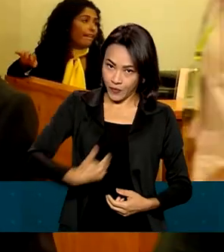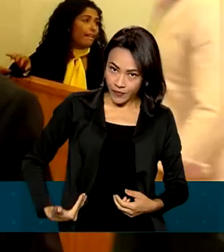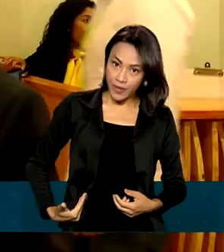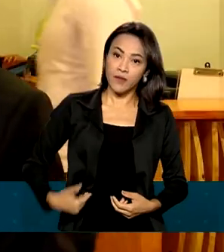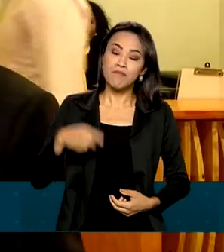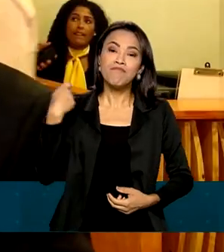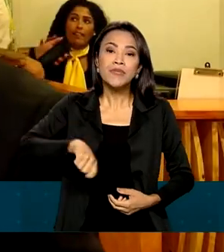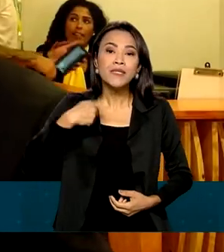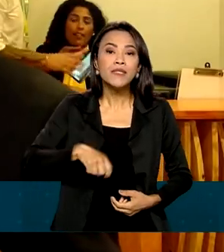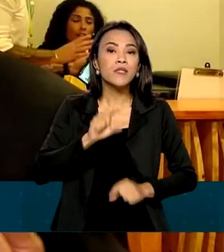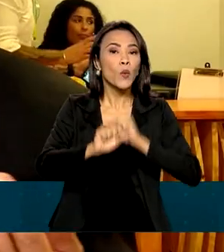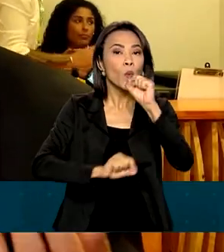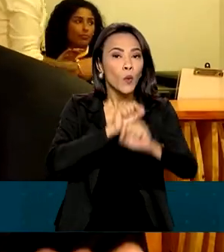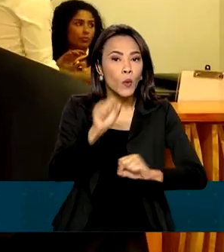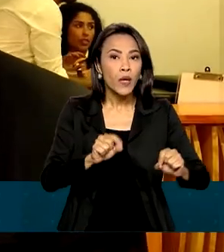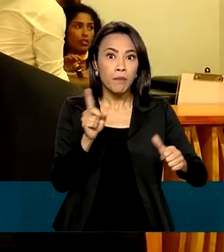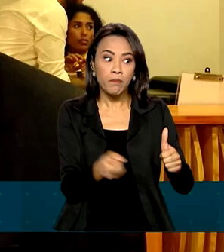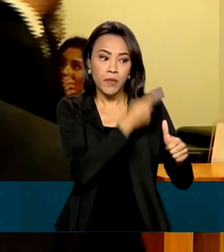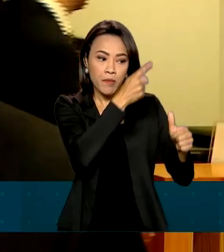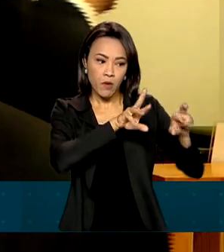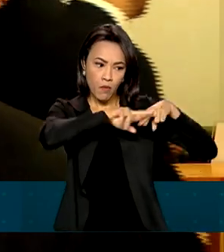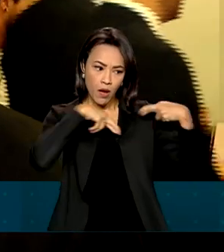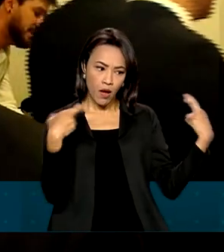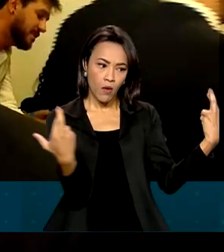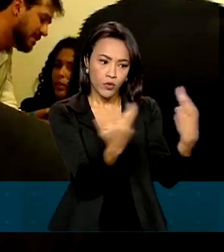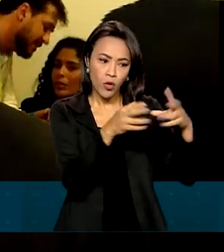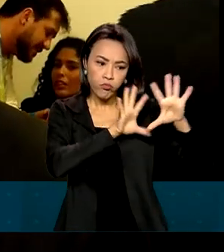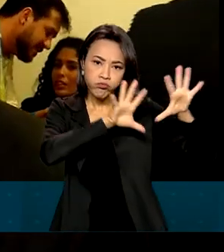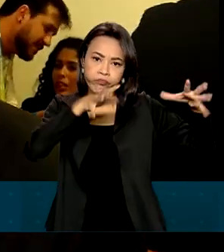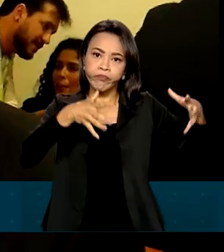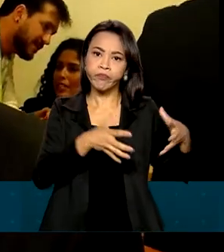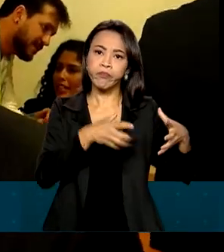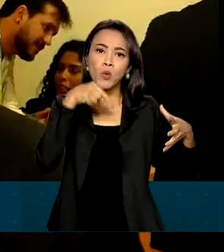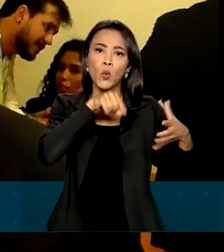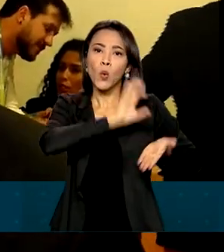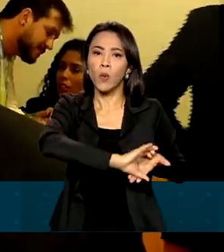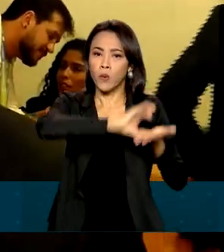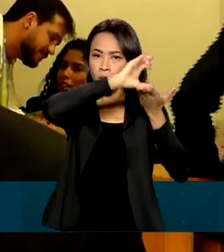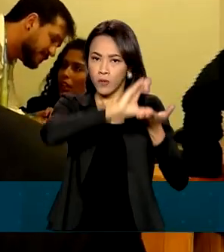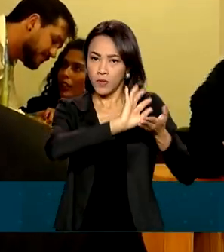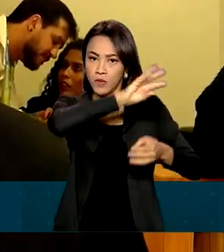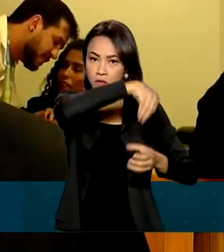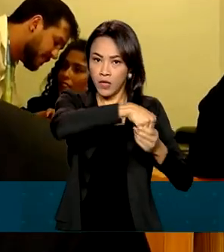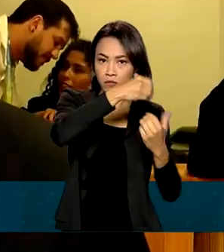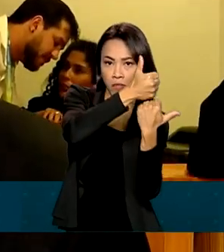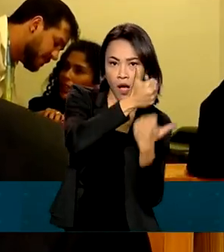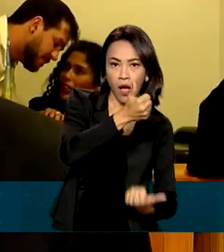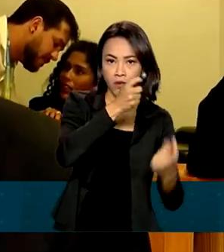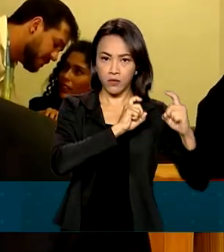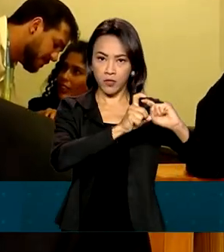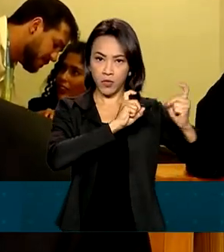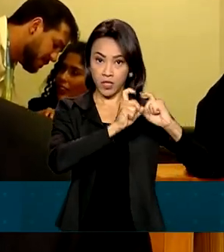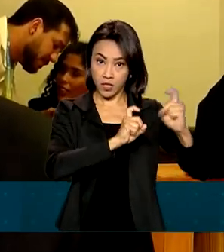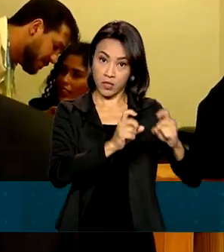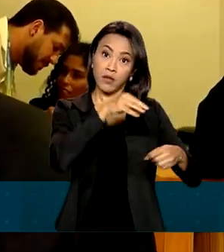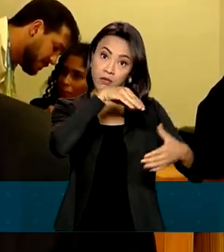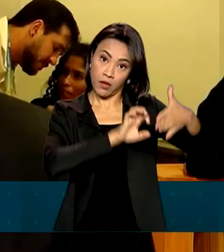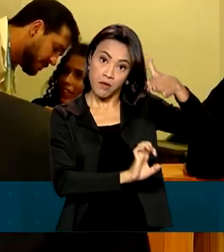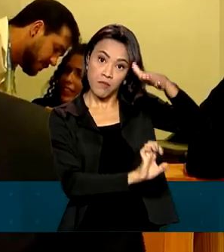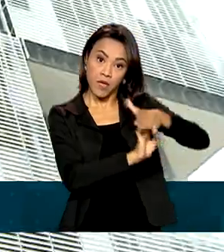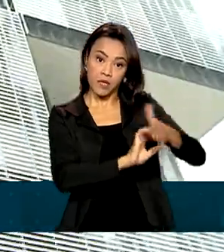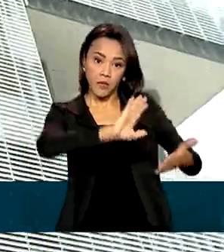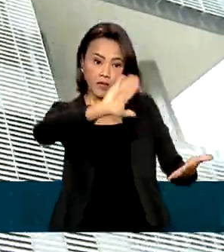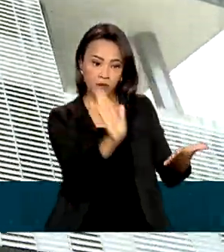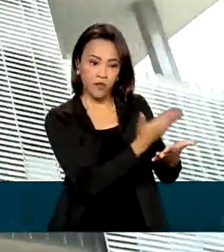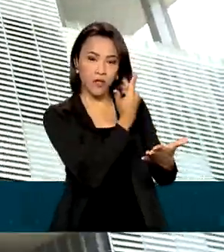ainda é necessária a convocação de uma Assembleia Geral Extraordinária do Conselho de Administração da Petrobras para destituir José